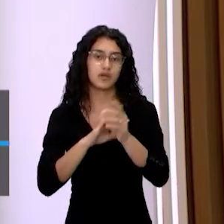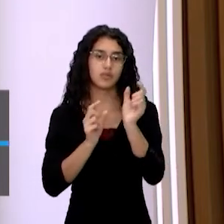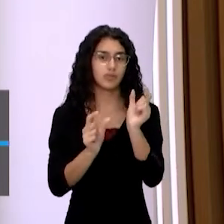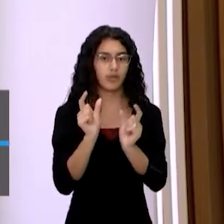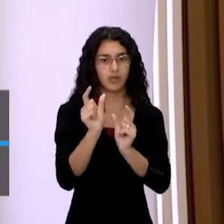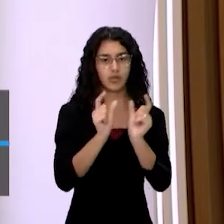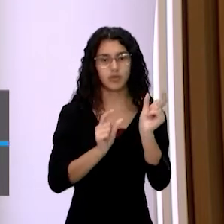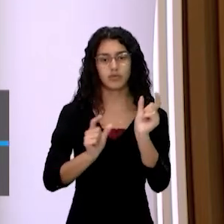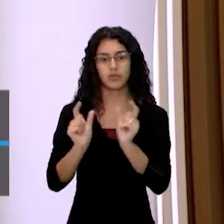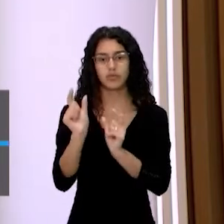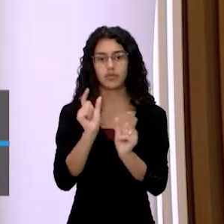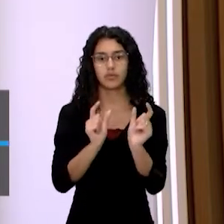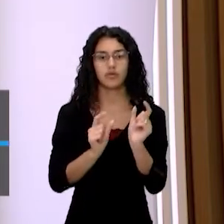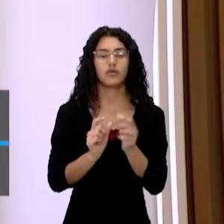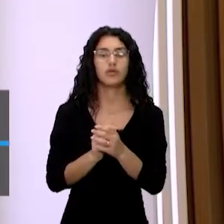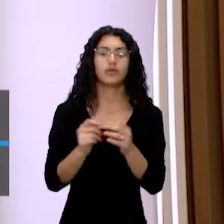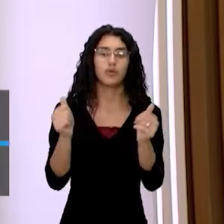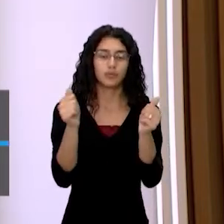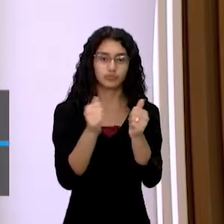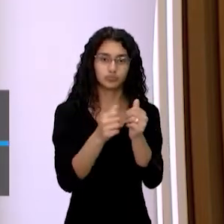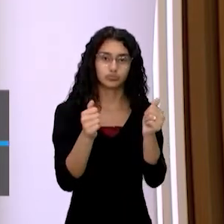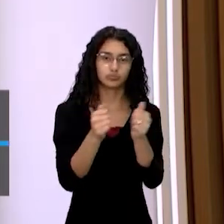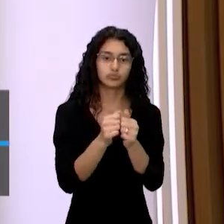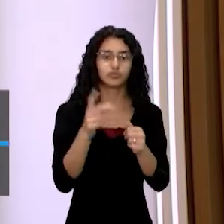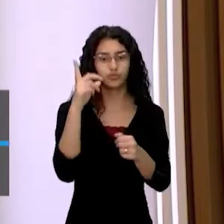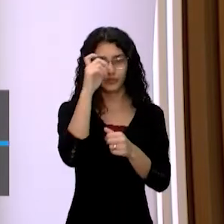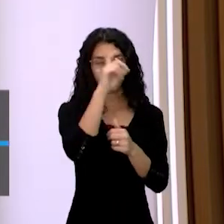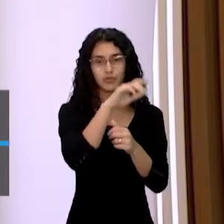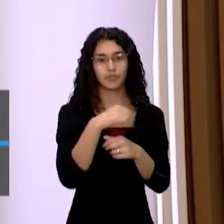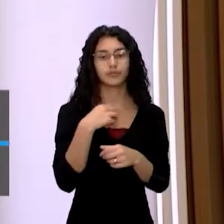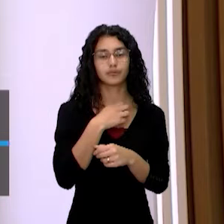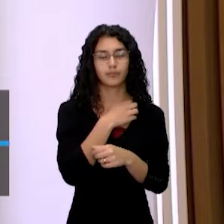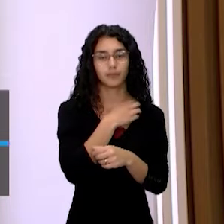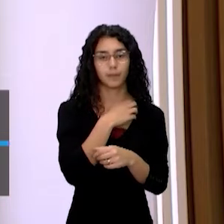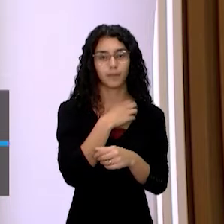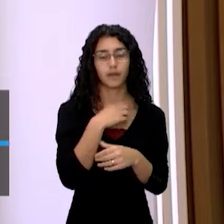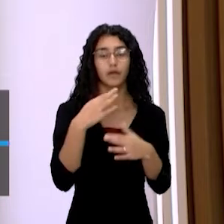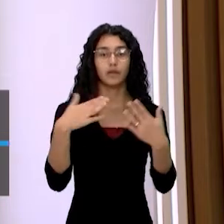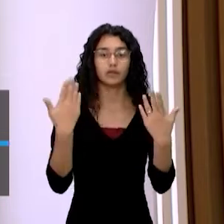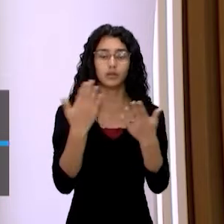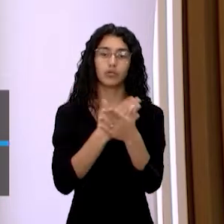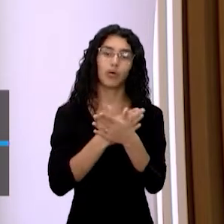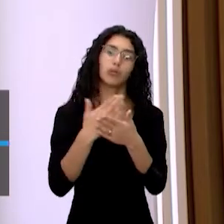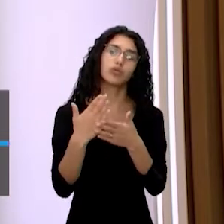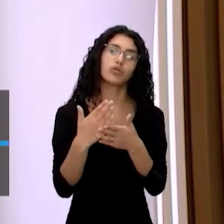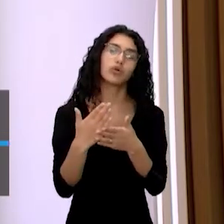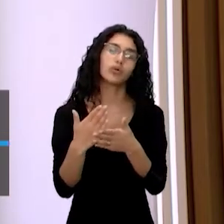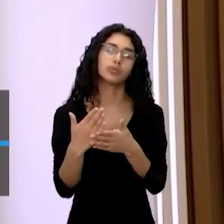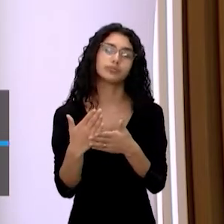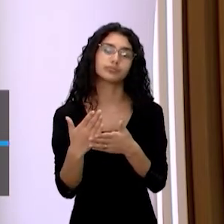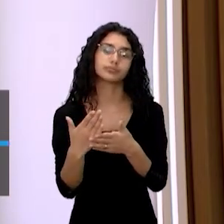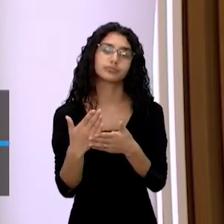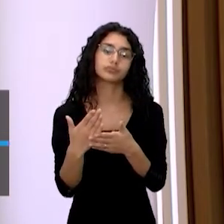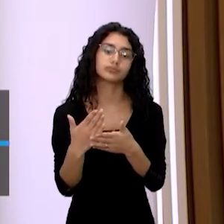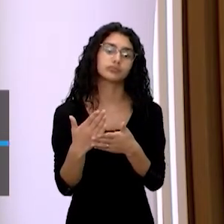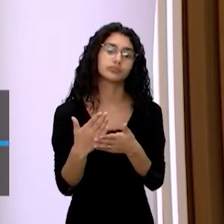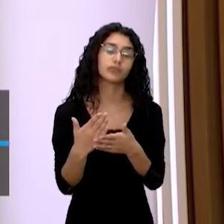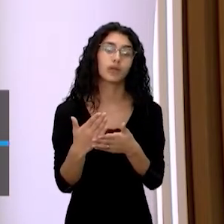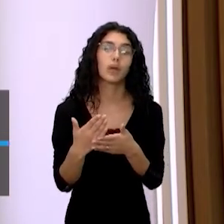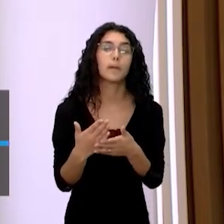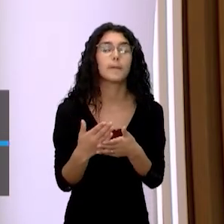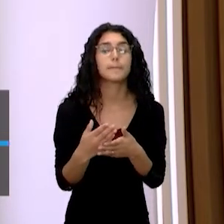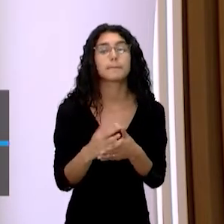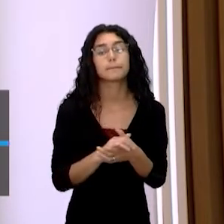pequenos compostos complexos. E a partir daí, então, acabou se estabelecendo uma